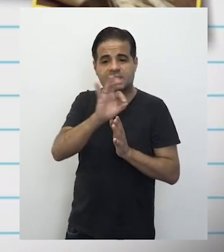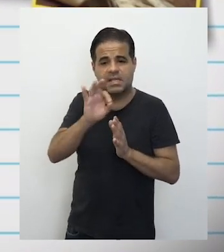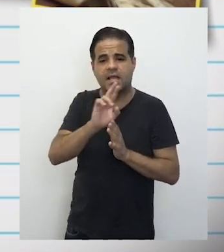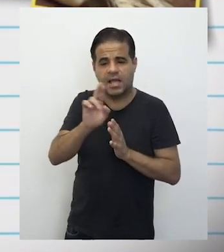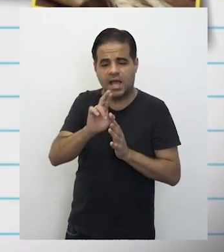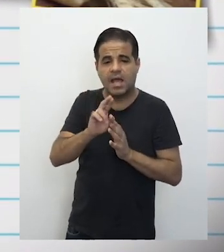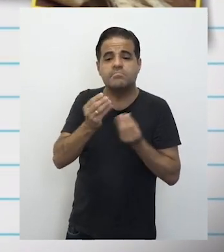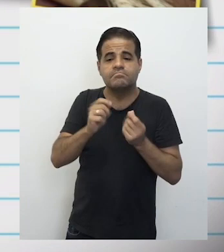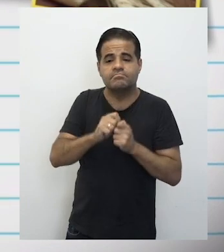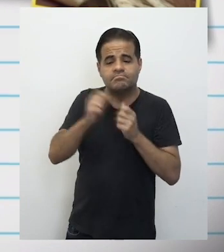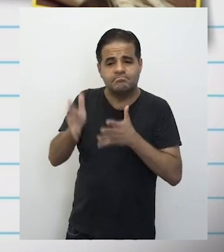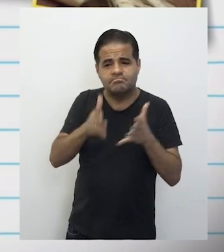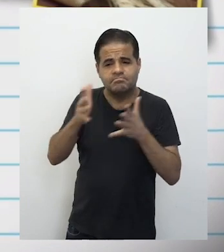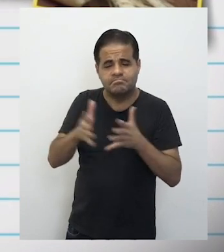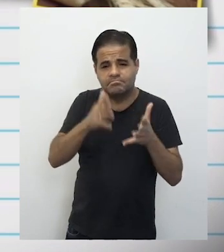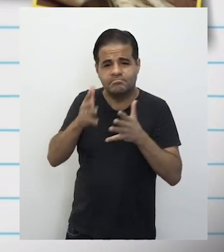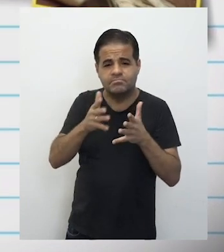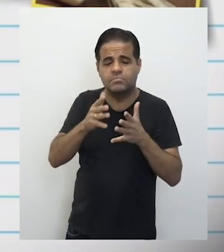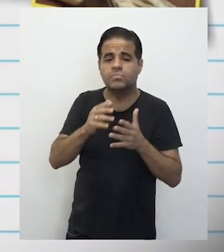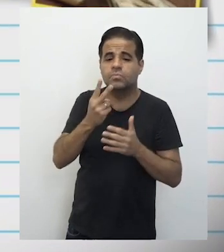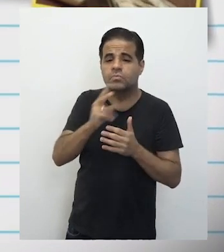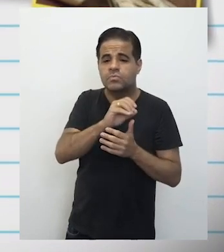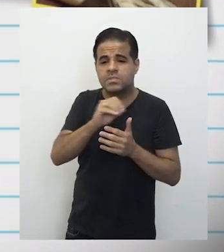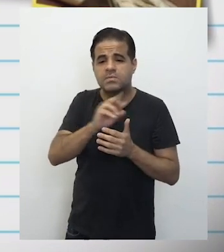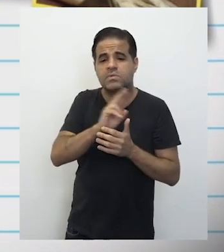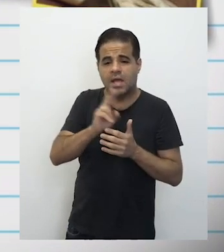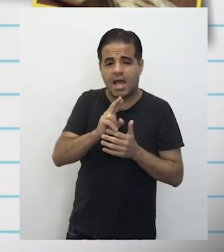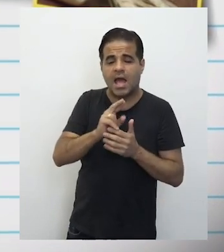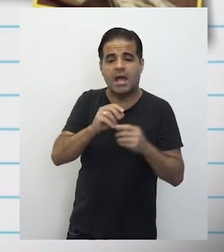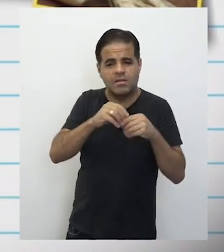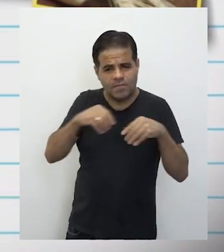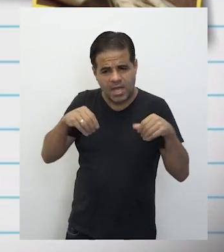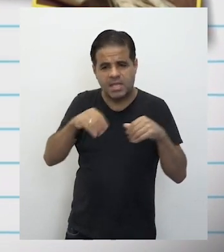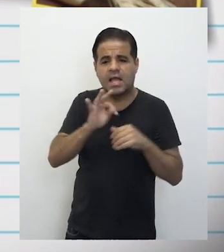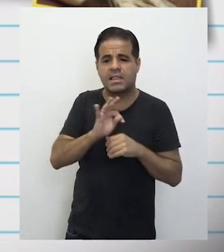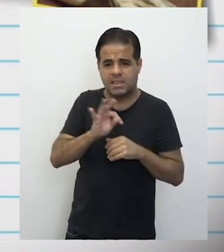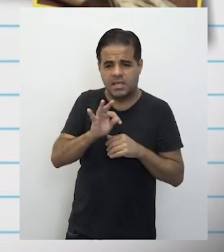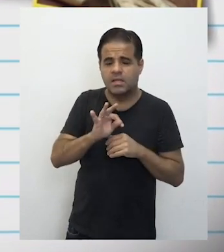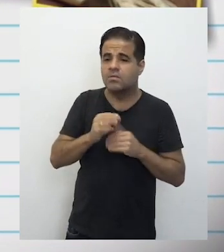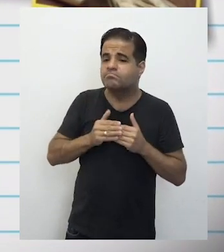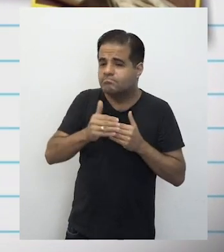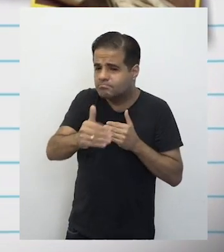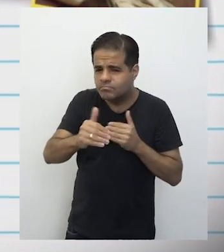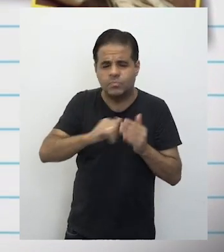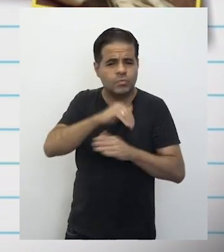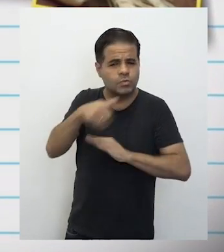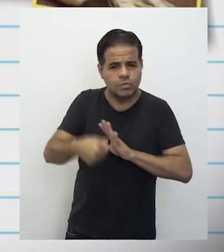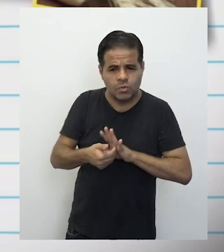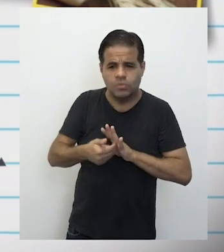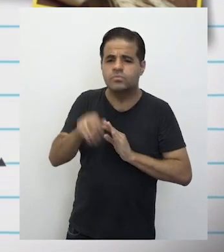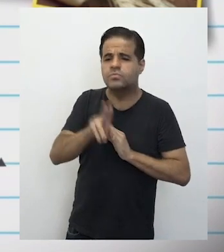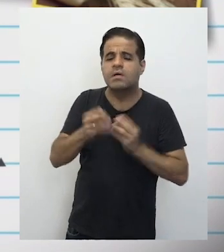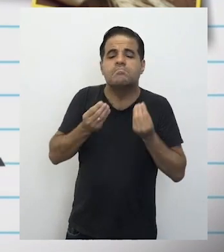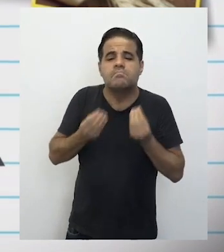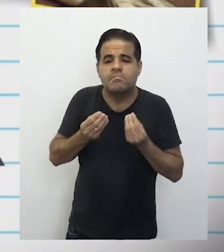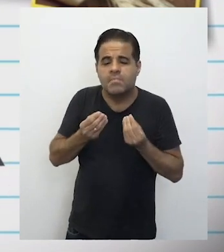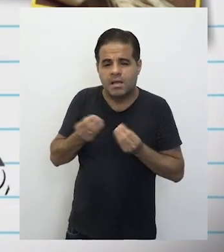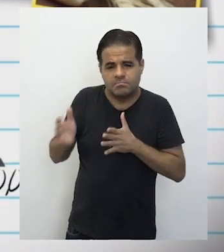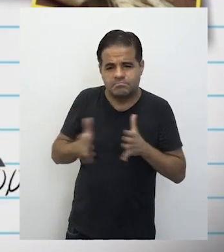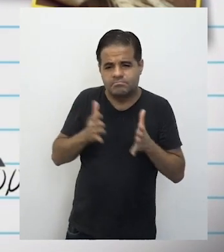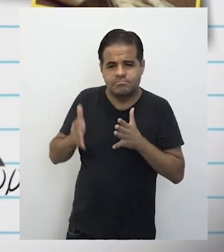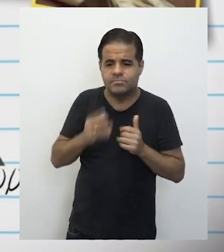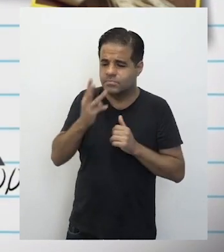usados para produzir R$200 de farinha de trigo, que por sua vez foram todos usados para produzir o equivalente